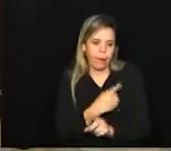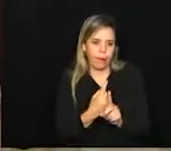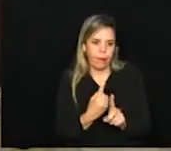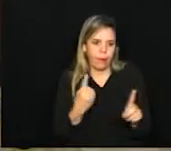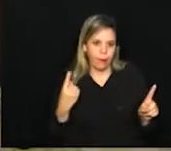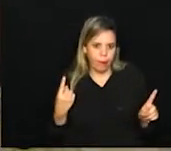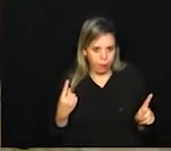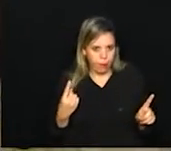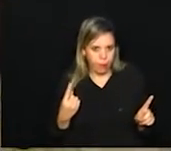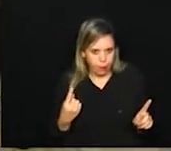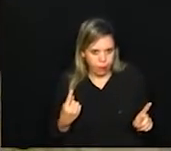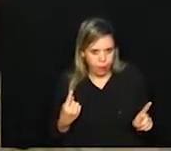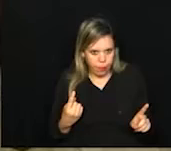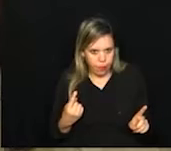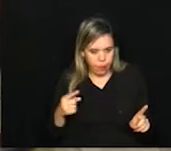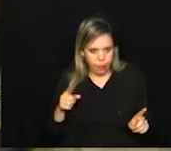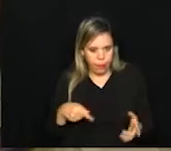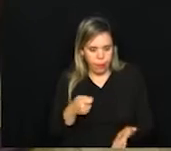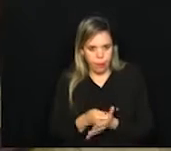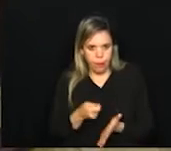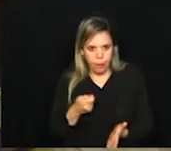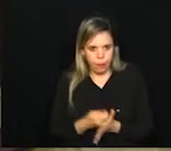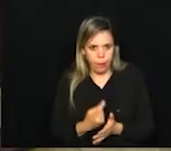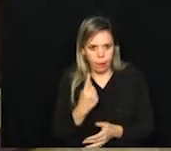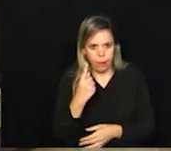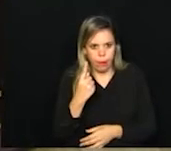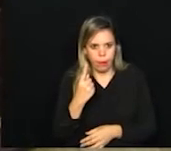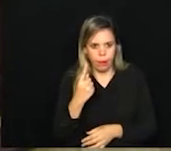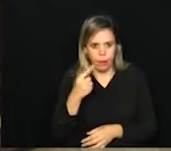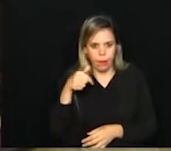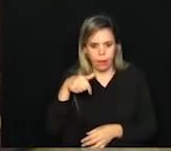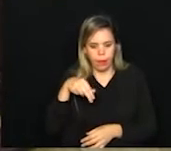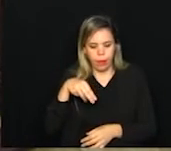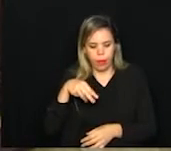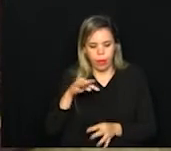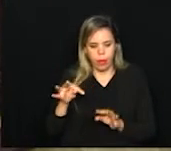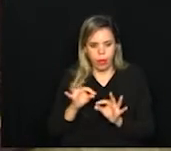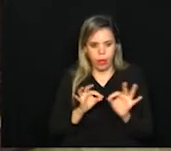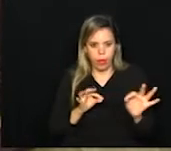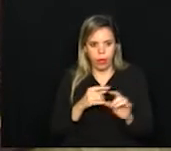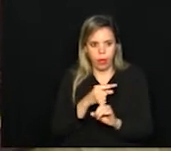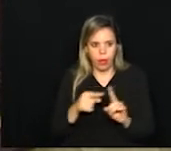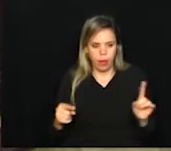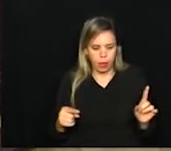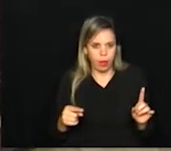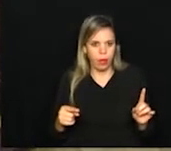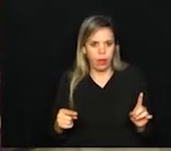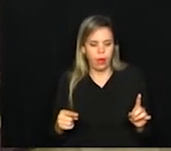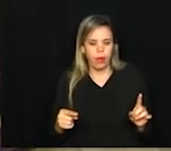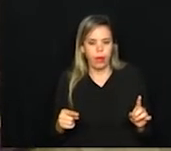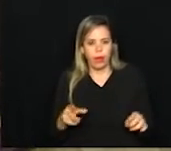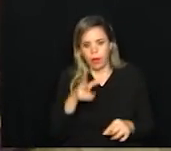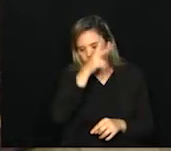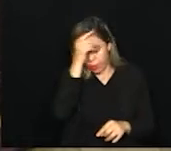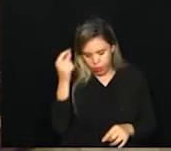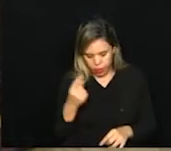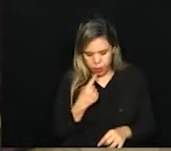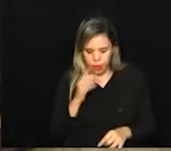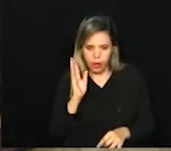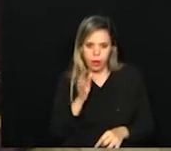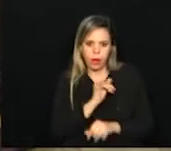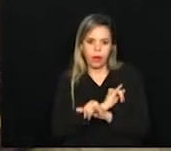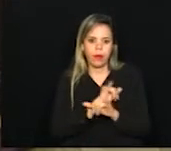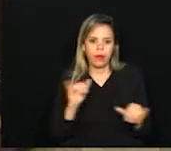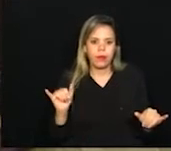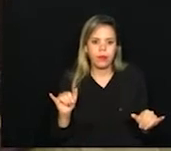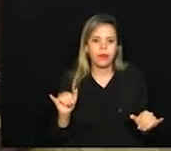distanciamento, Gabriel, que até então era exigido de 1,5 metro, passa a ser de 1 metro. E a Prefeitura de Campinas já informou